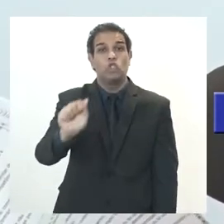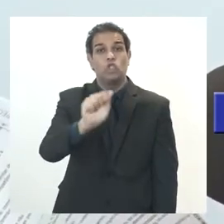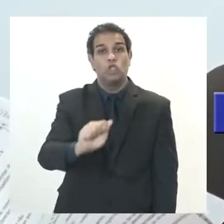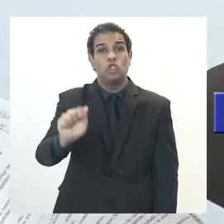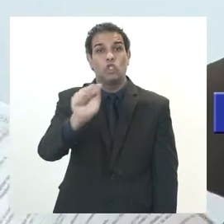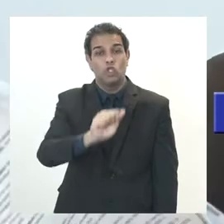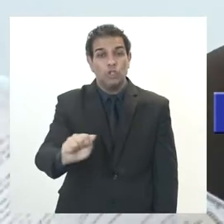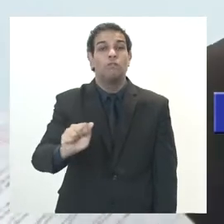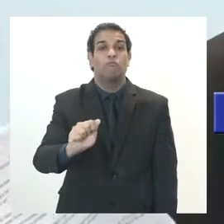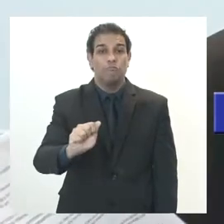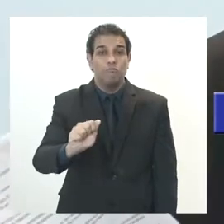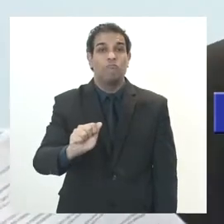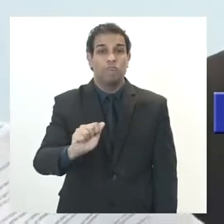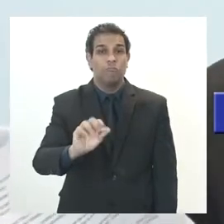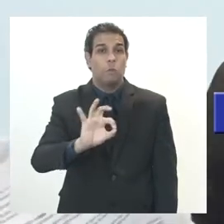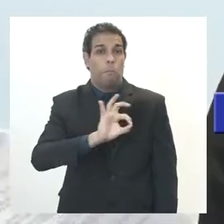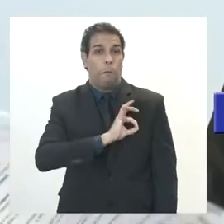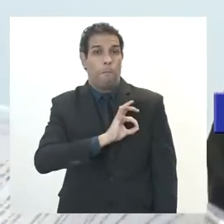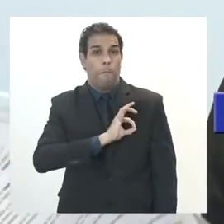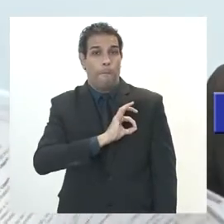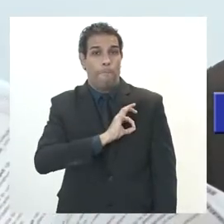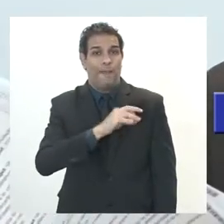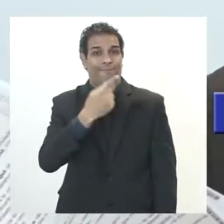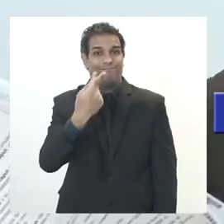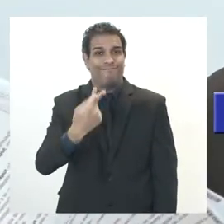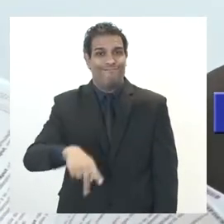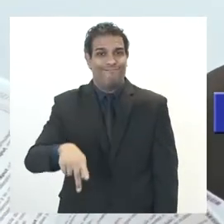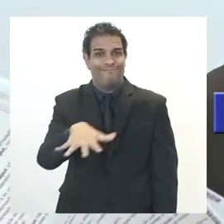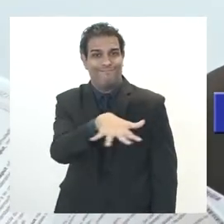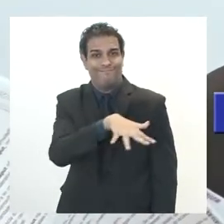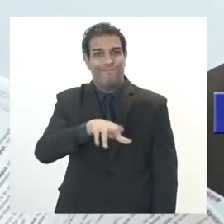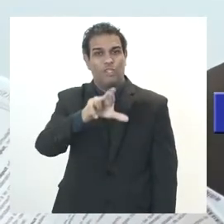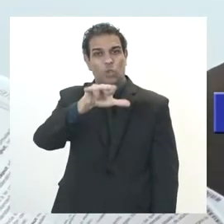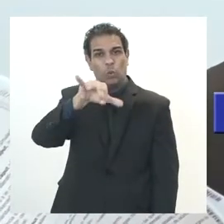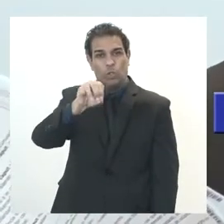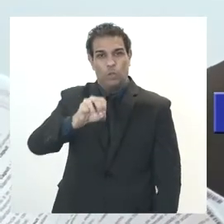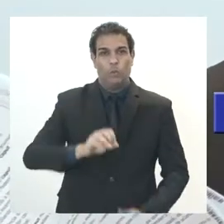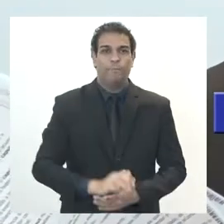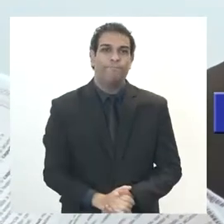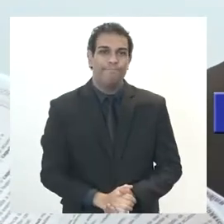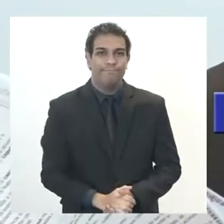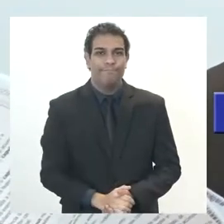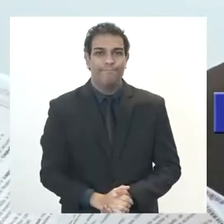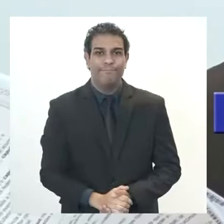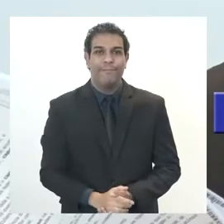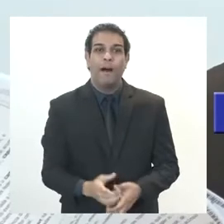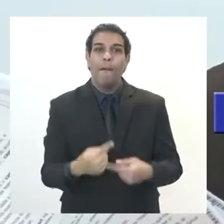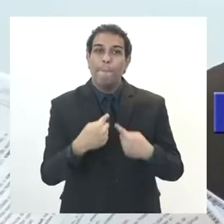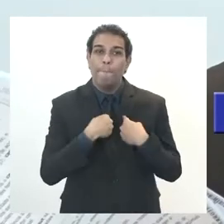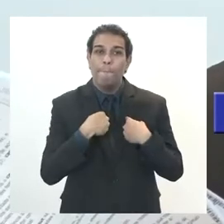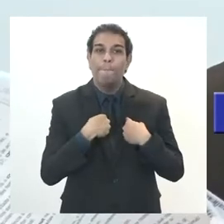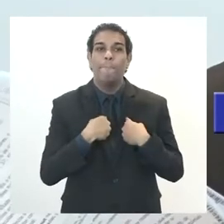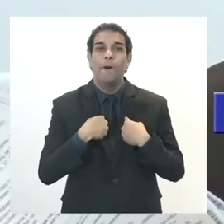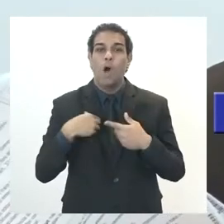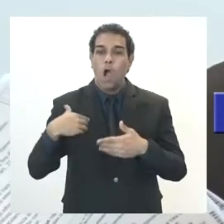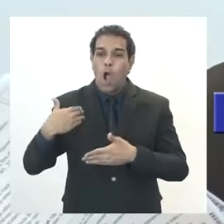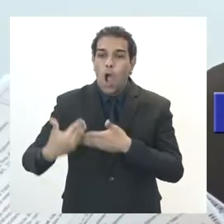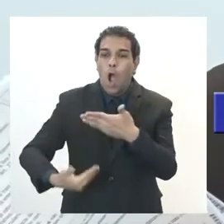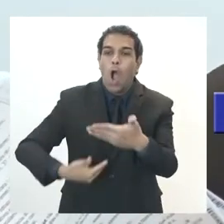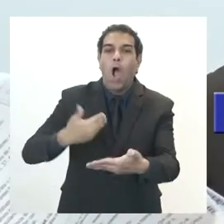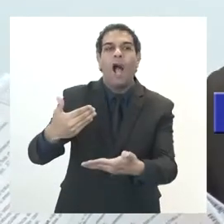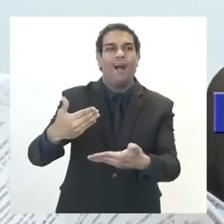de Cabos e Soldados da Polícia Militar do Estado do Rio de Janeiro que é a a minha entidade de origem